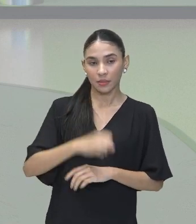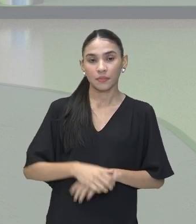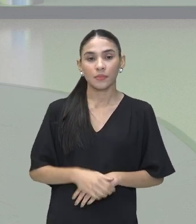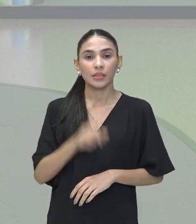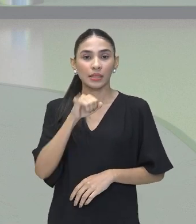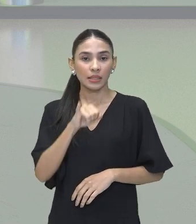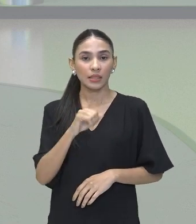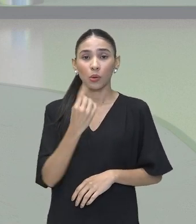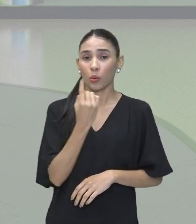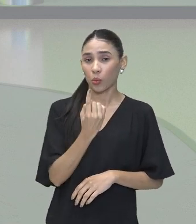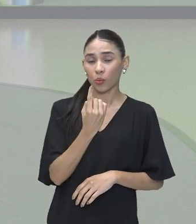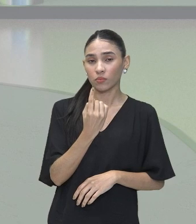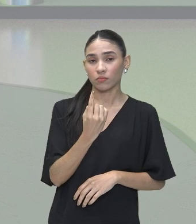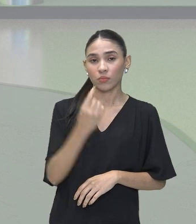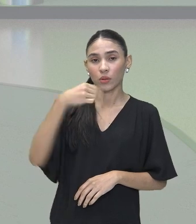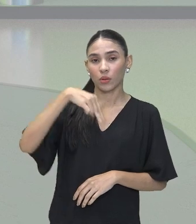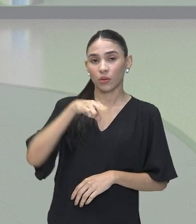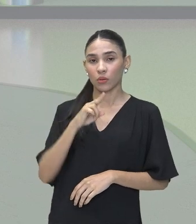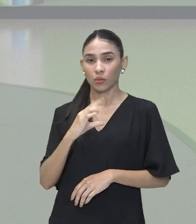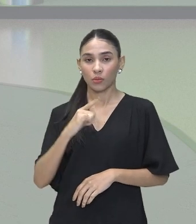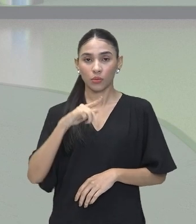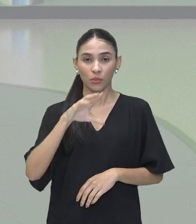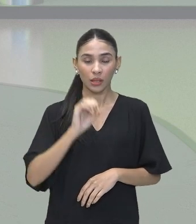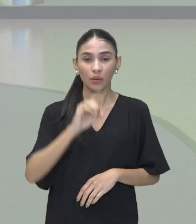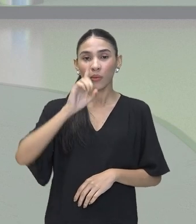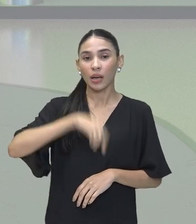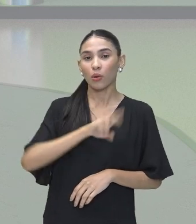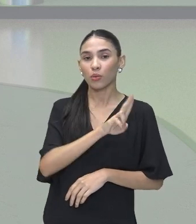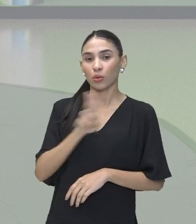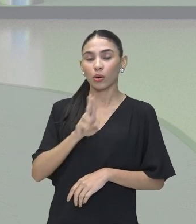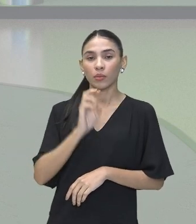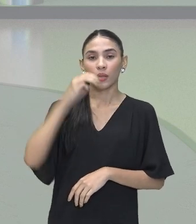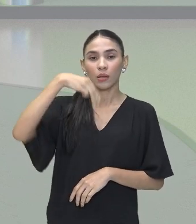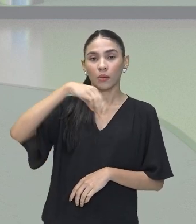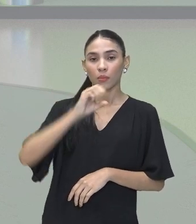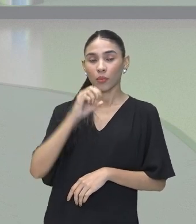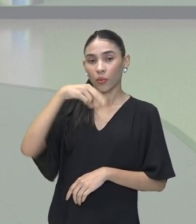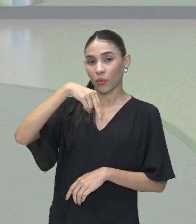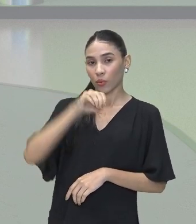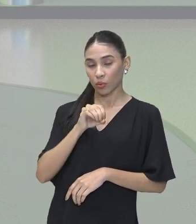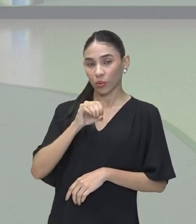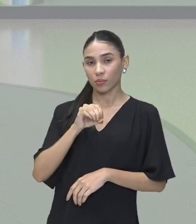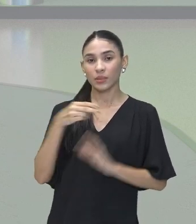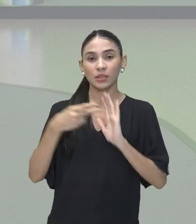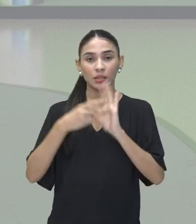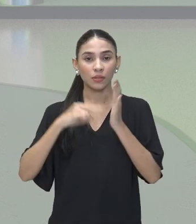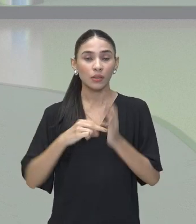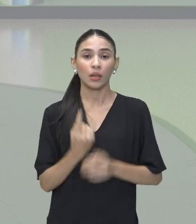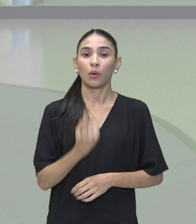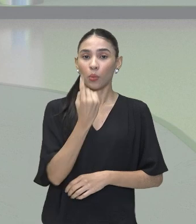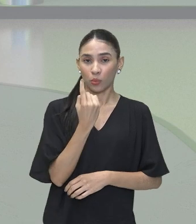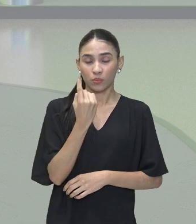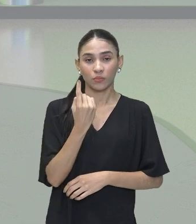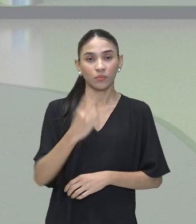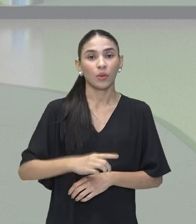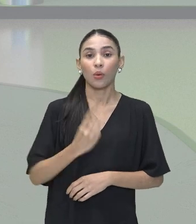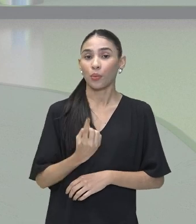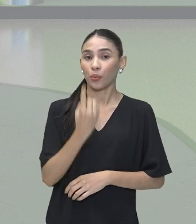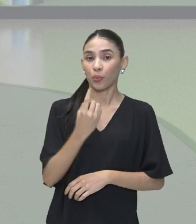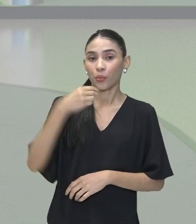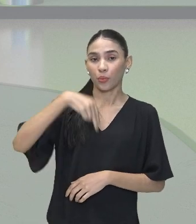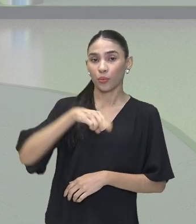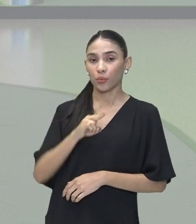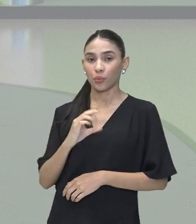tem um núcleo aromático, ela é chamada de mononuclear. Mono significa um, só tem um núcleo